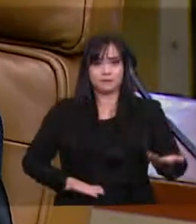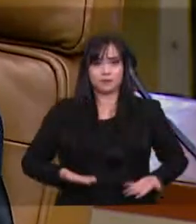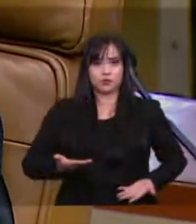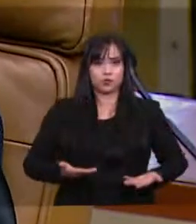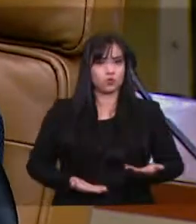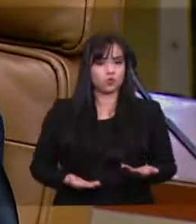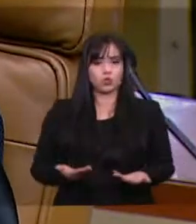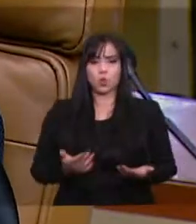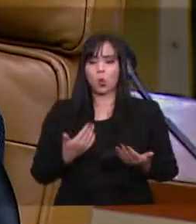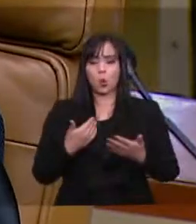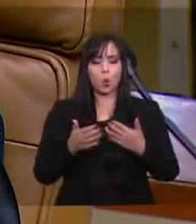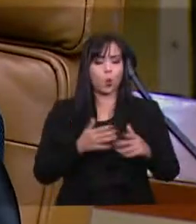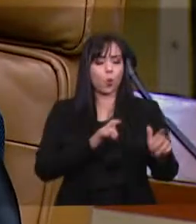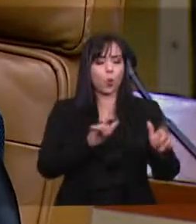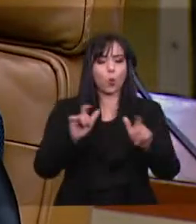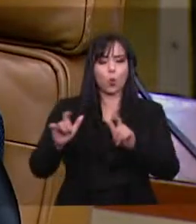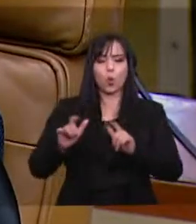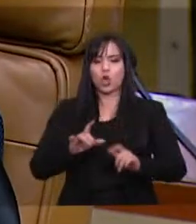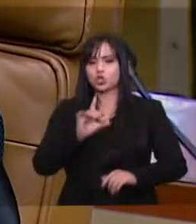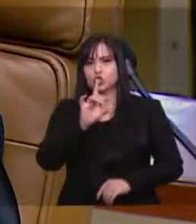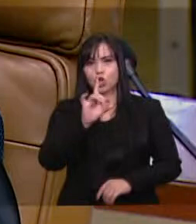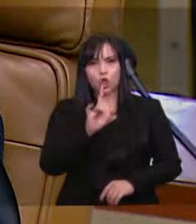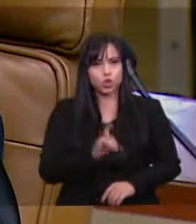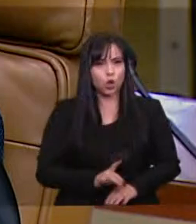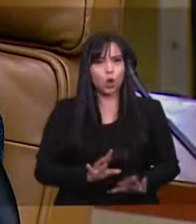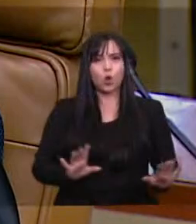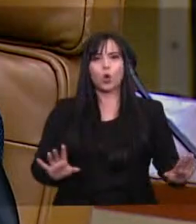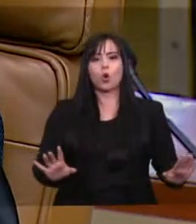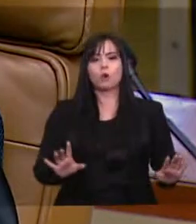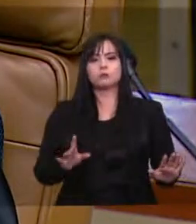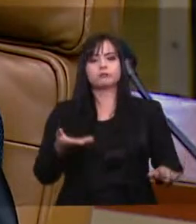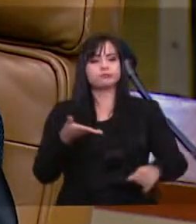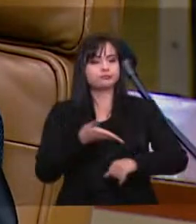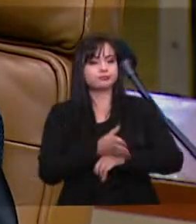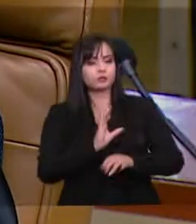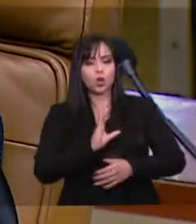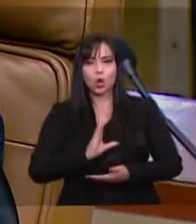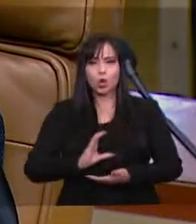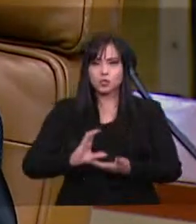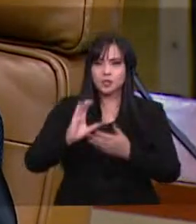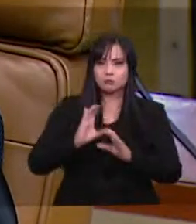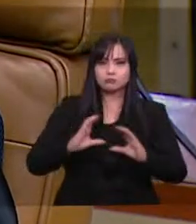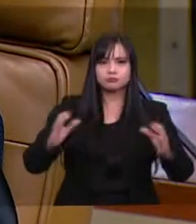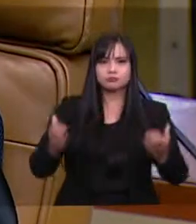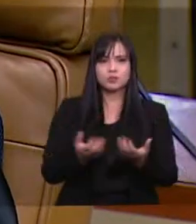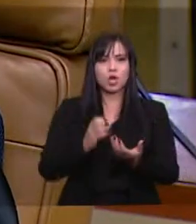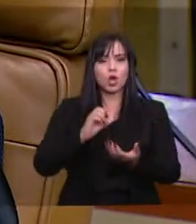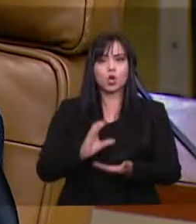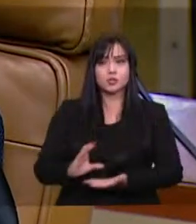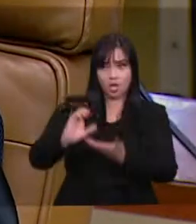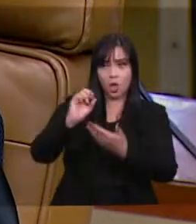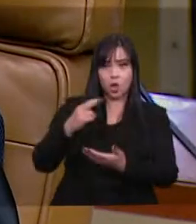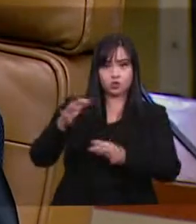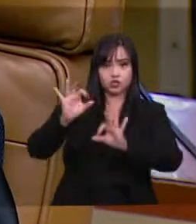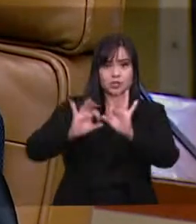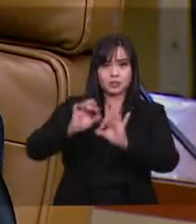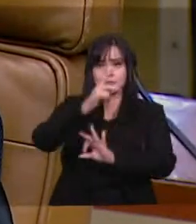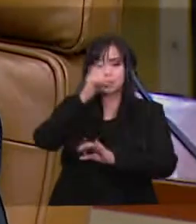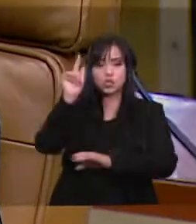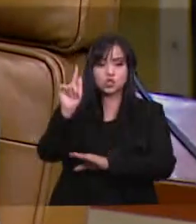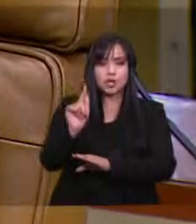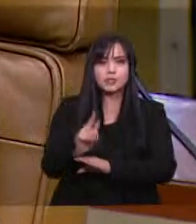de qualquer natureza e de diretor de membro de Conselho de administração ou de gerência das pessoas